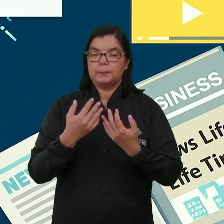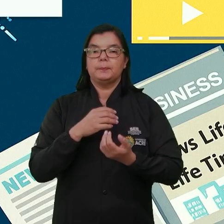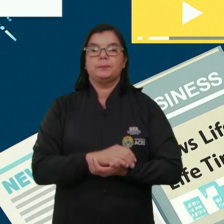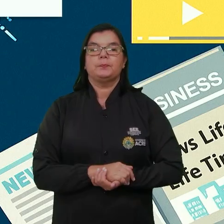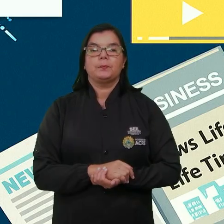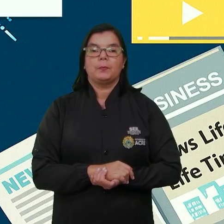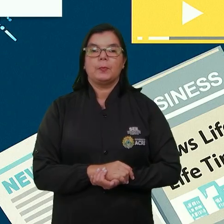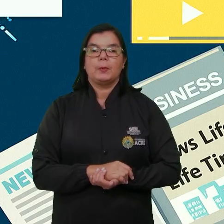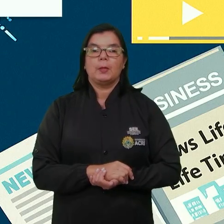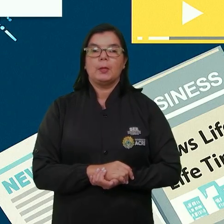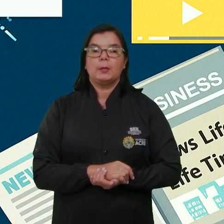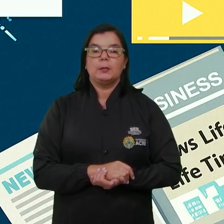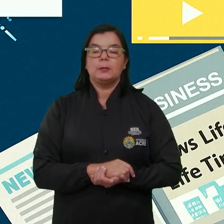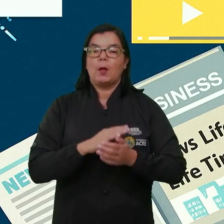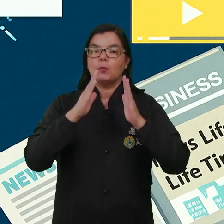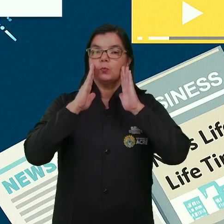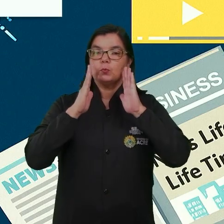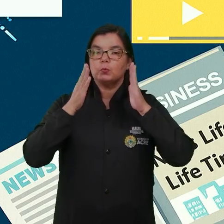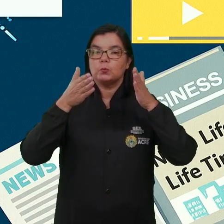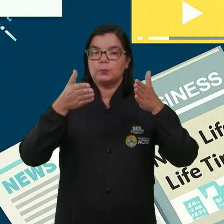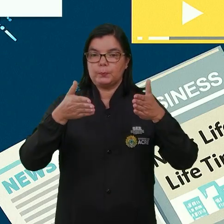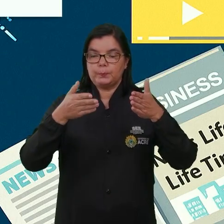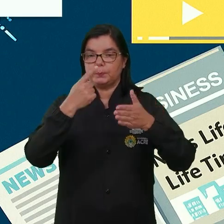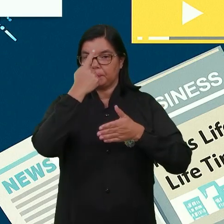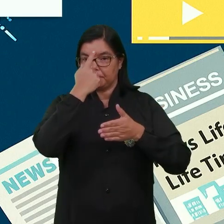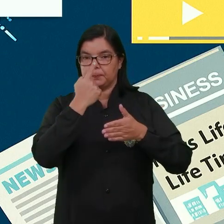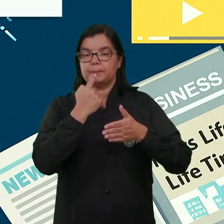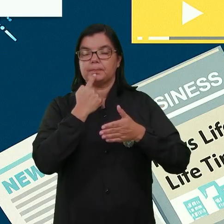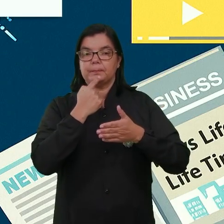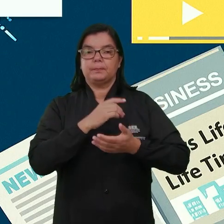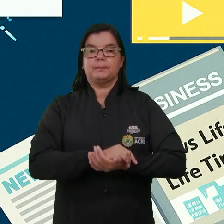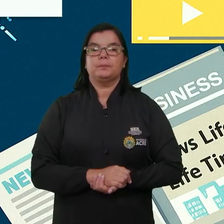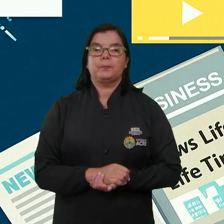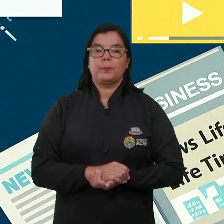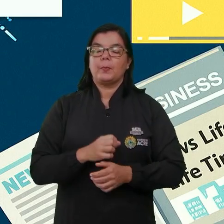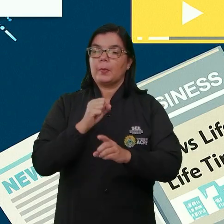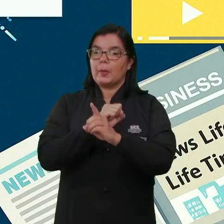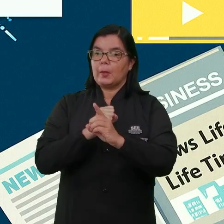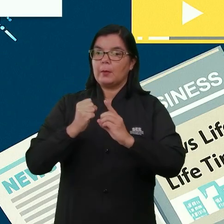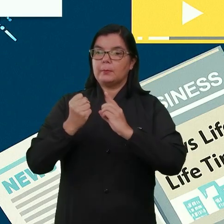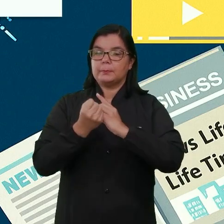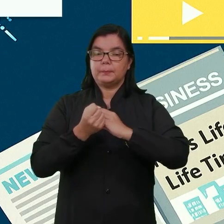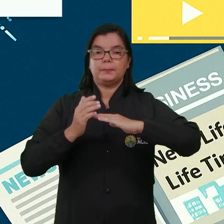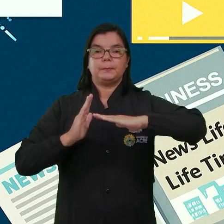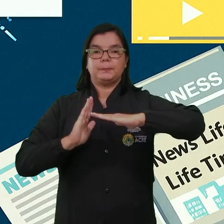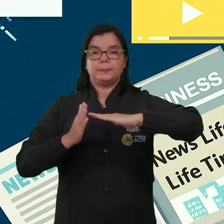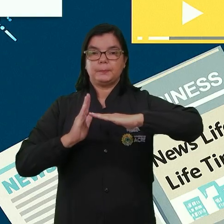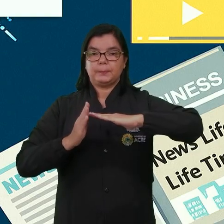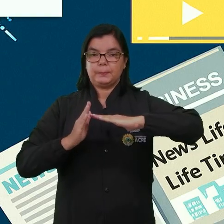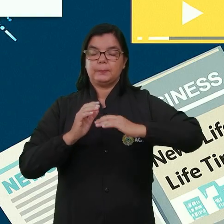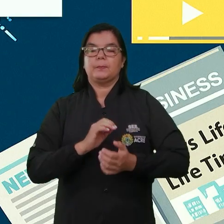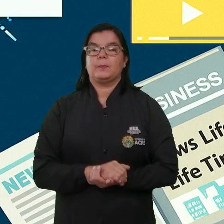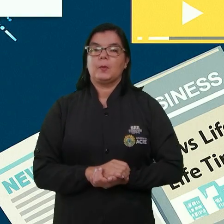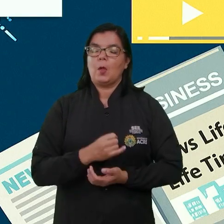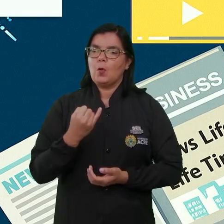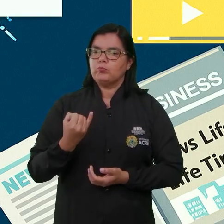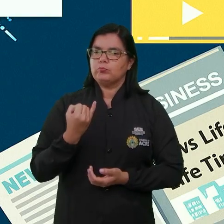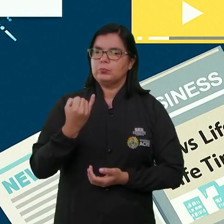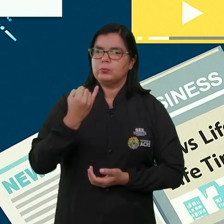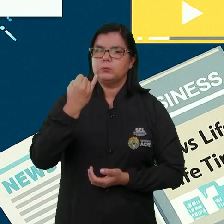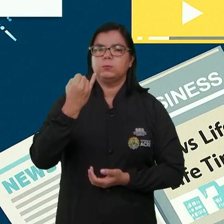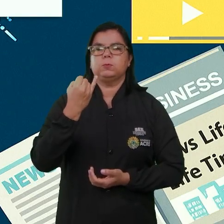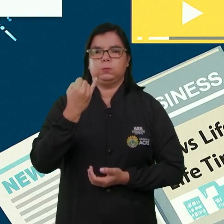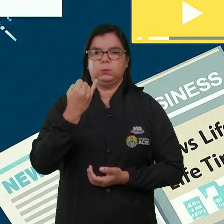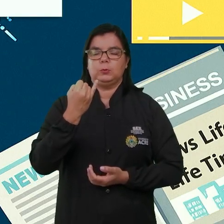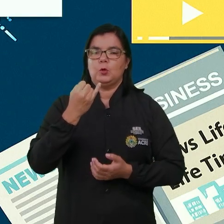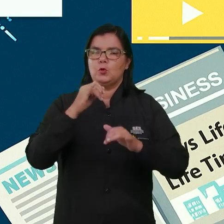destaque centralizado na imagem. A sociedade contemporânea é marcada por